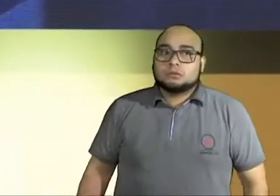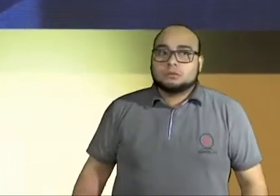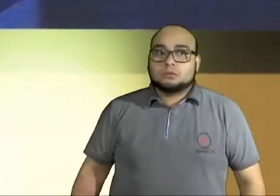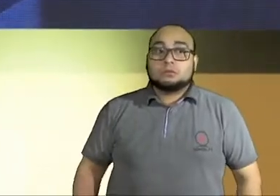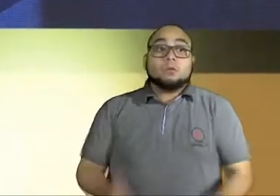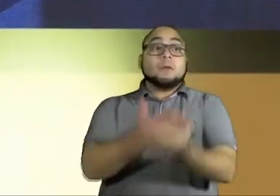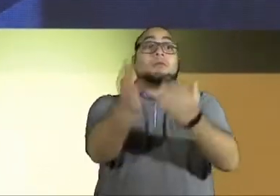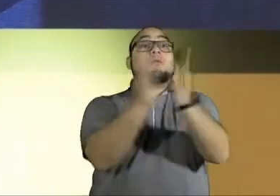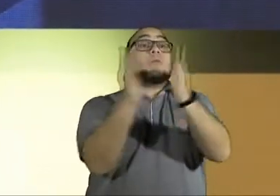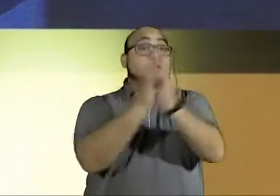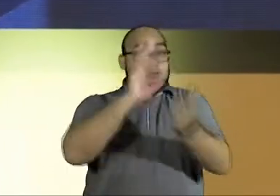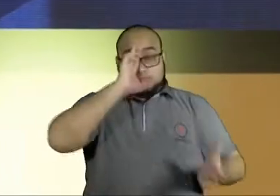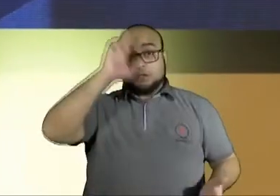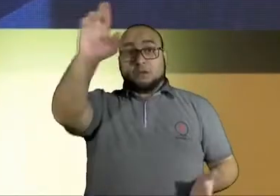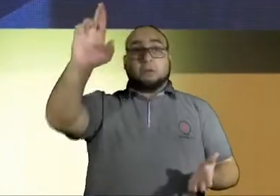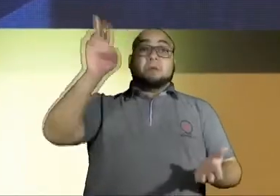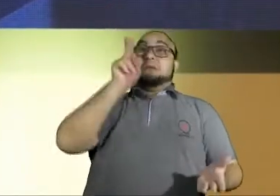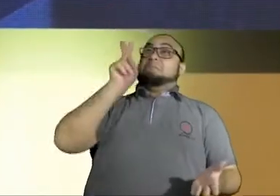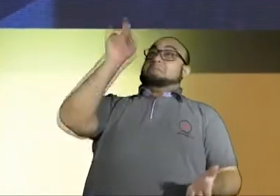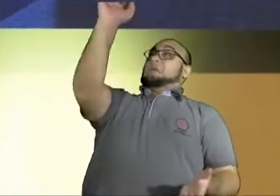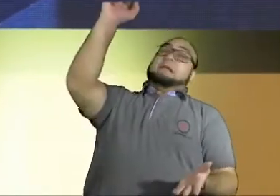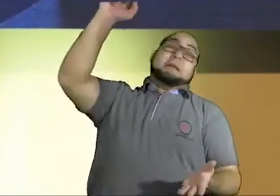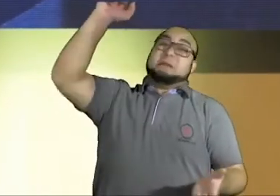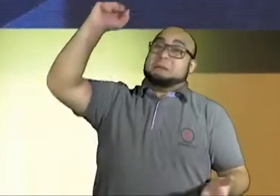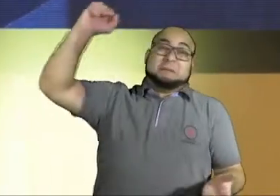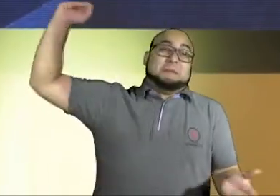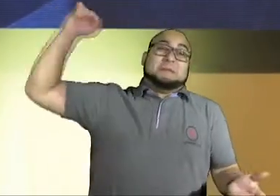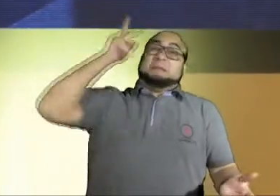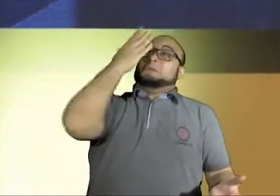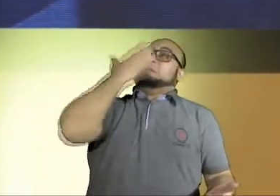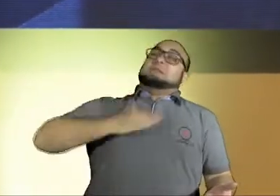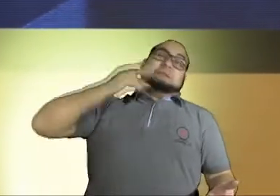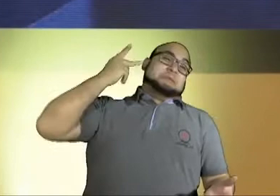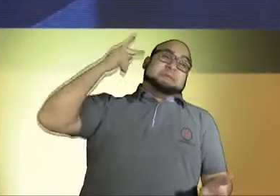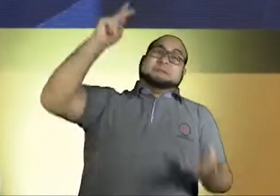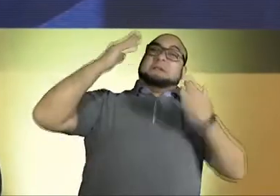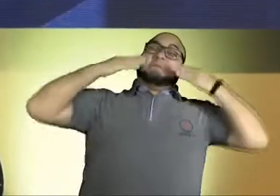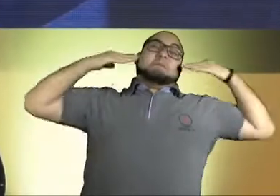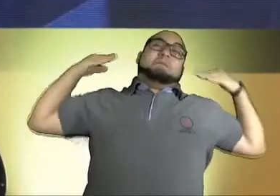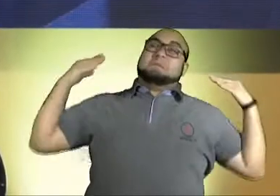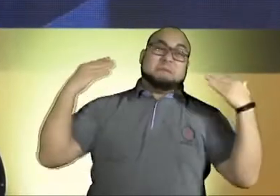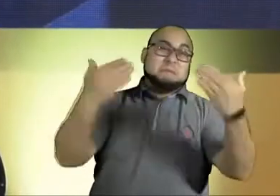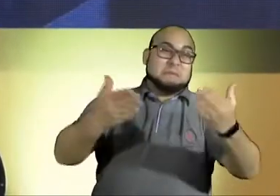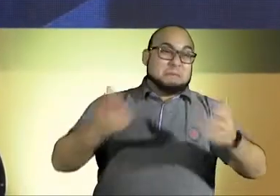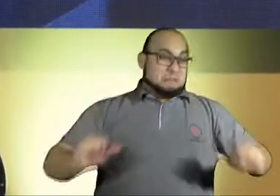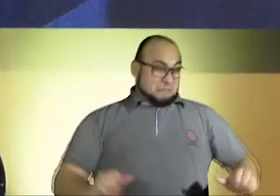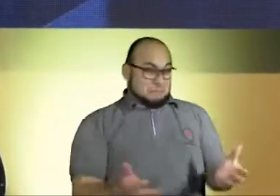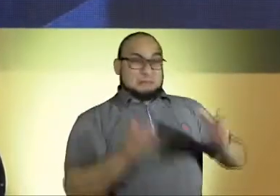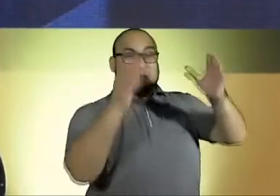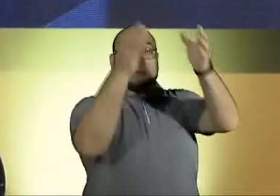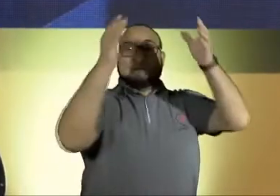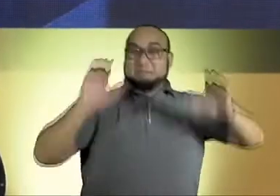Pai, eu estou aqui na tua presença e te apresento esta botija.